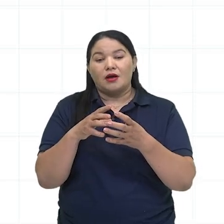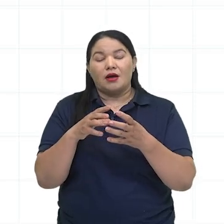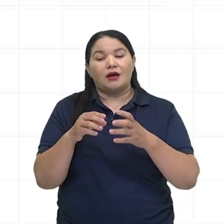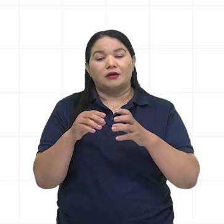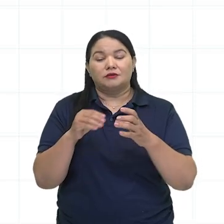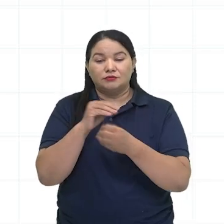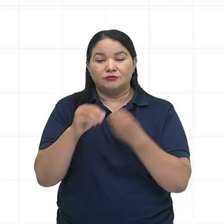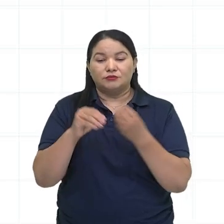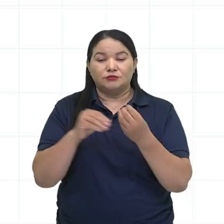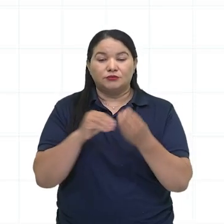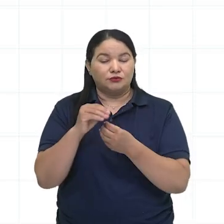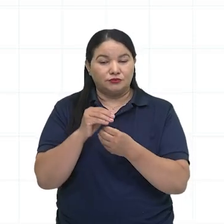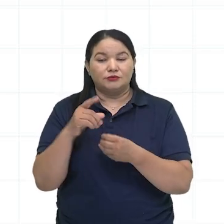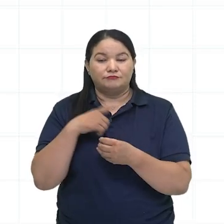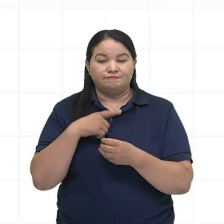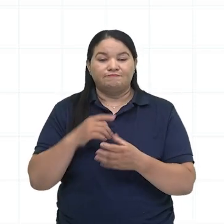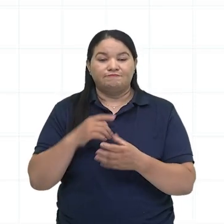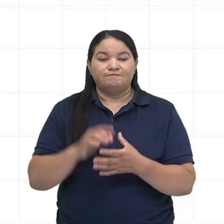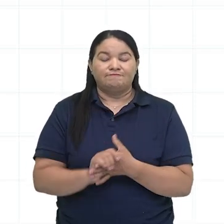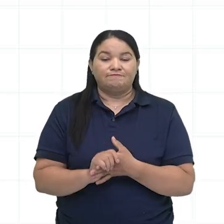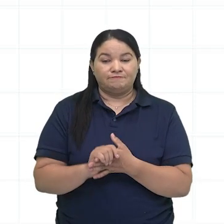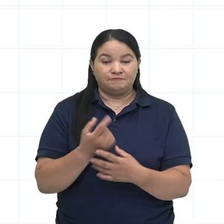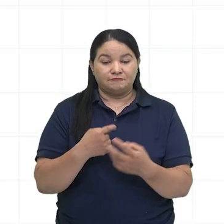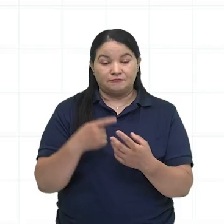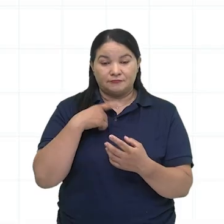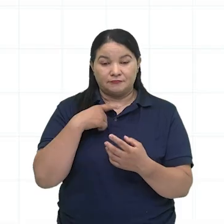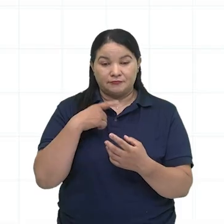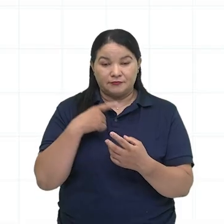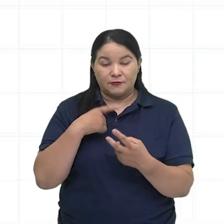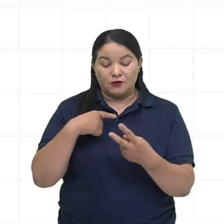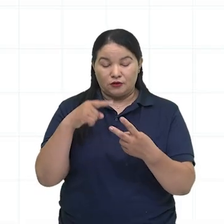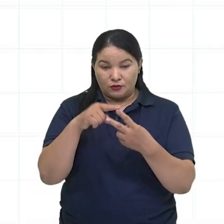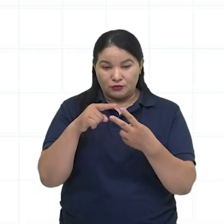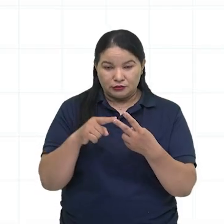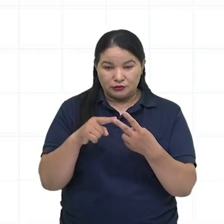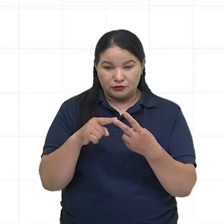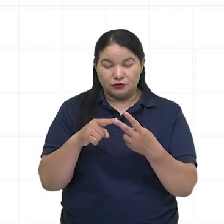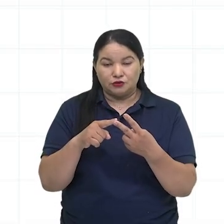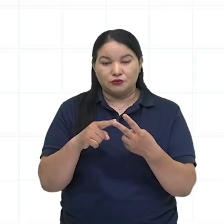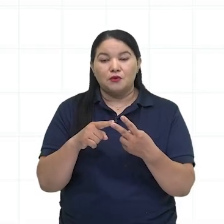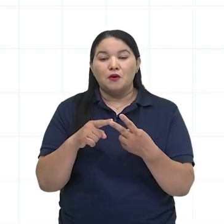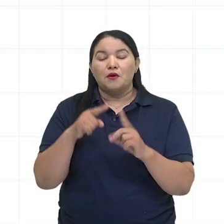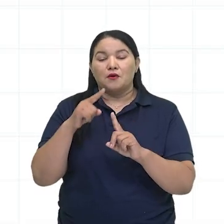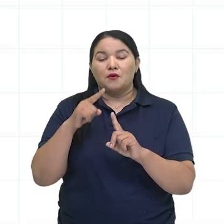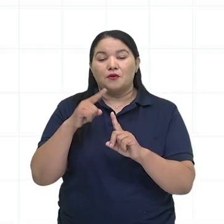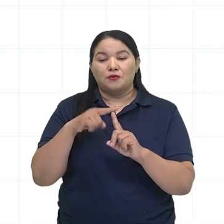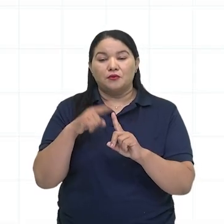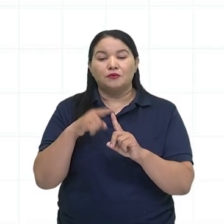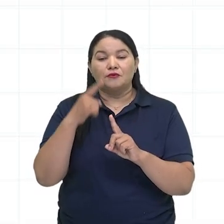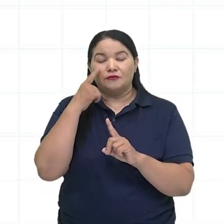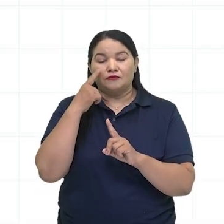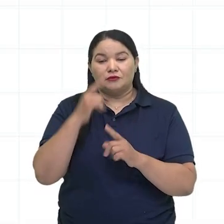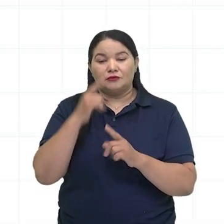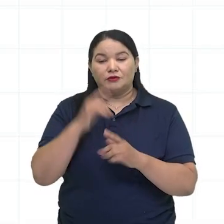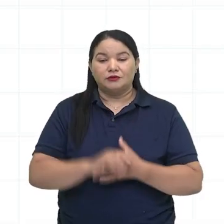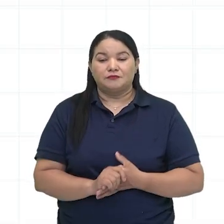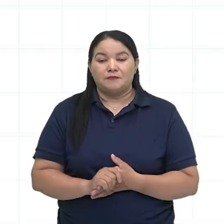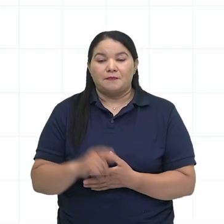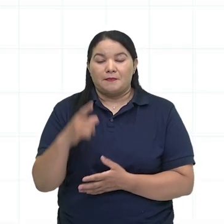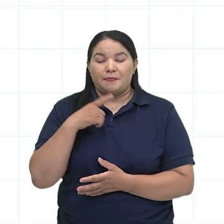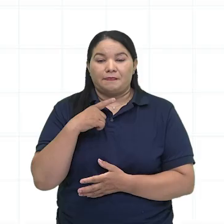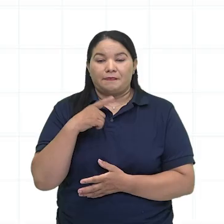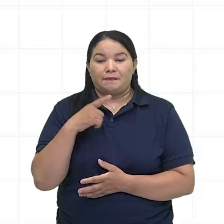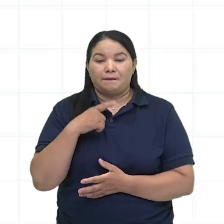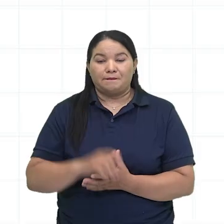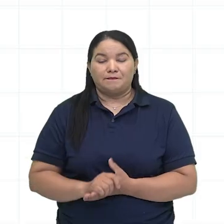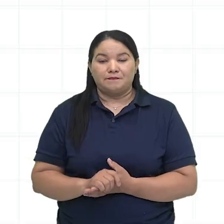rochas metamórficas existem dois tipos. Observem aqui na nossa imagem que nós temos,